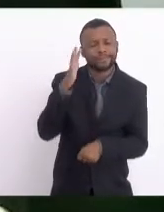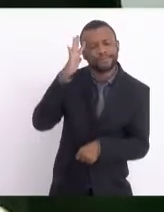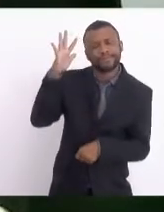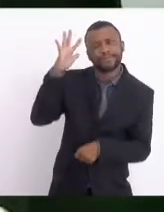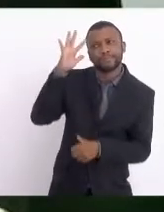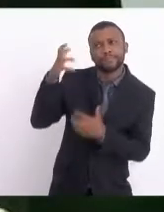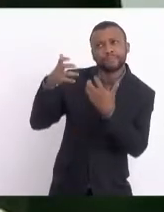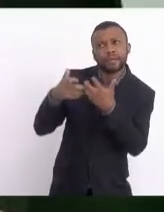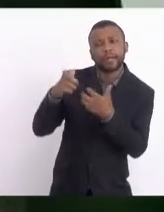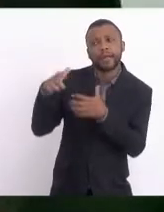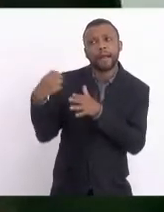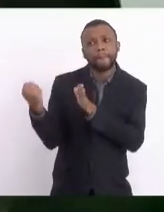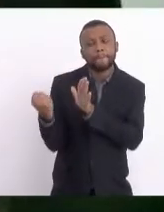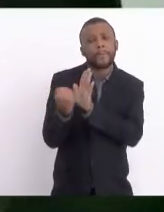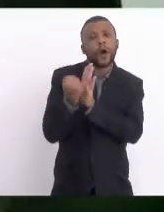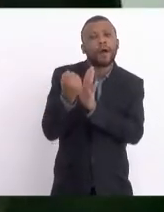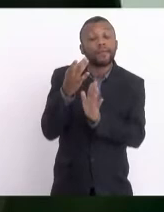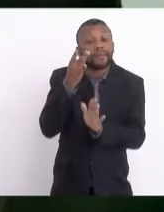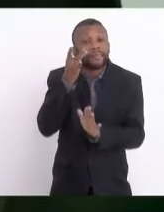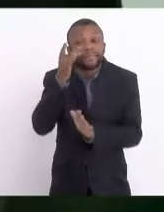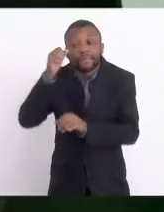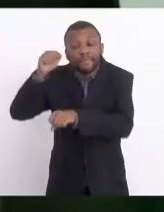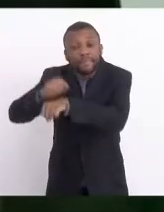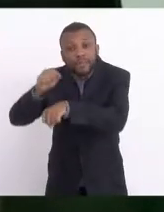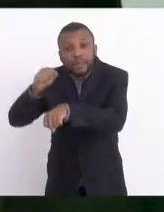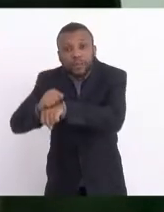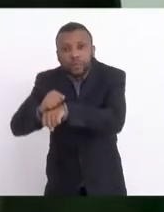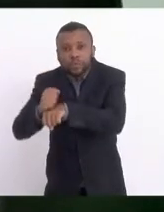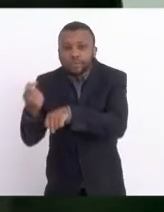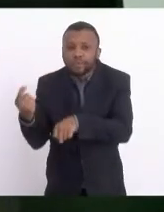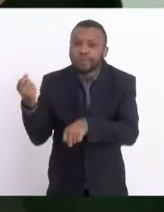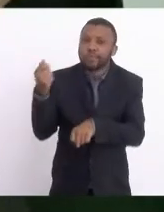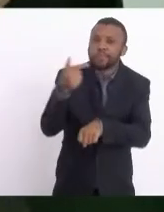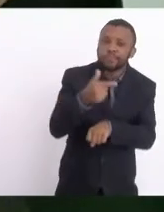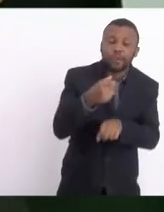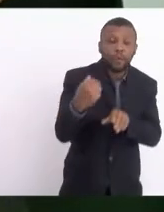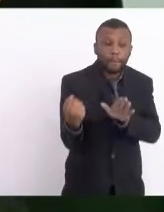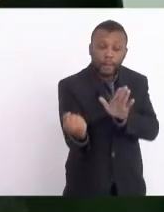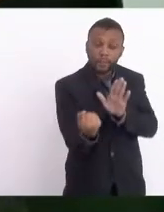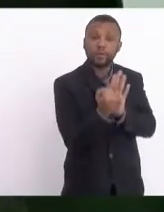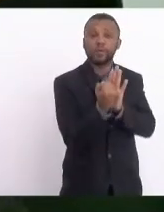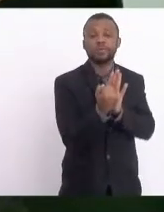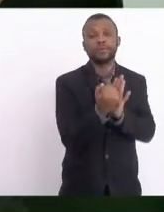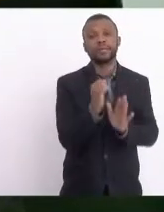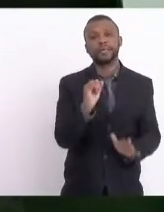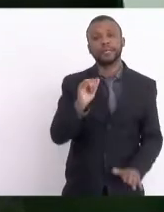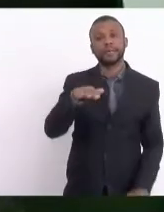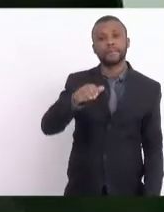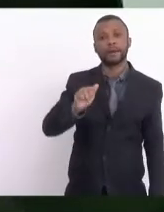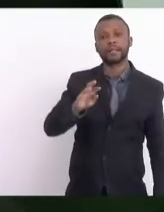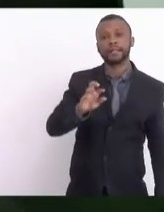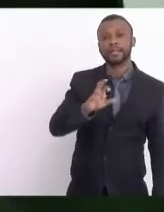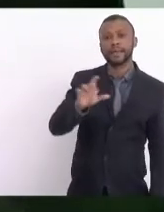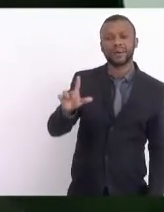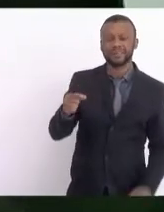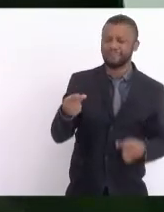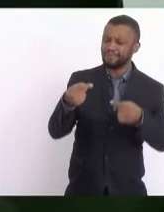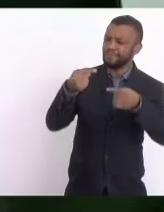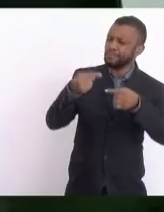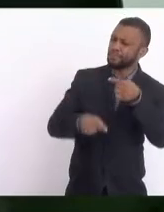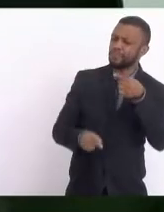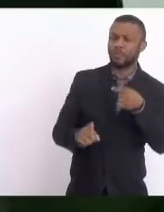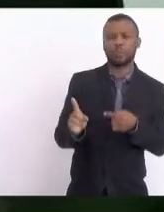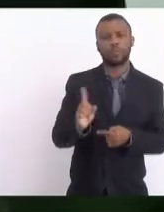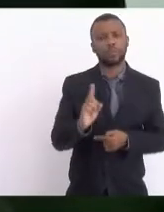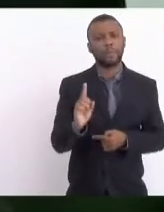tombar um bem físico com um patrimônio imaterial, o que é uma contradição em si,